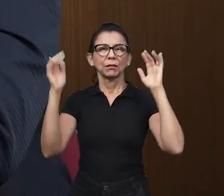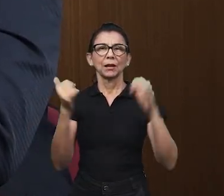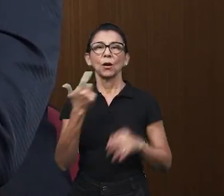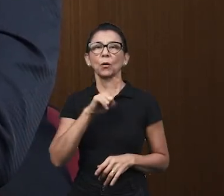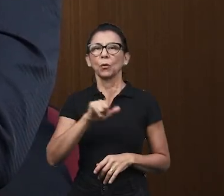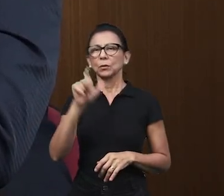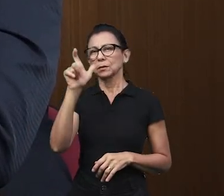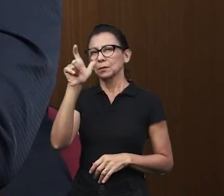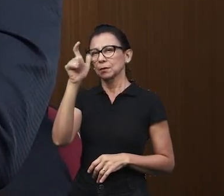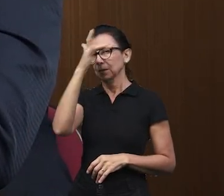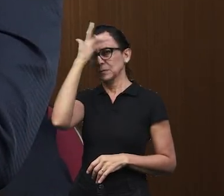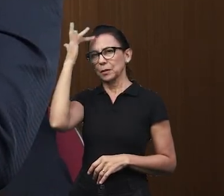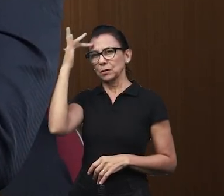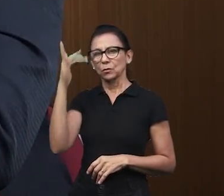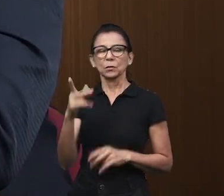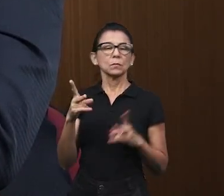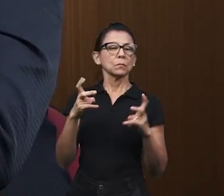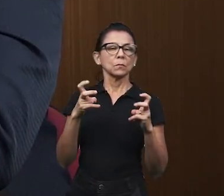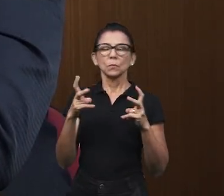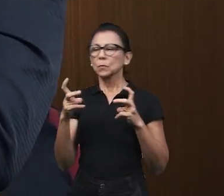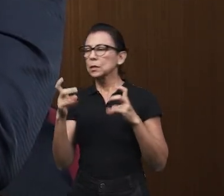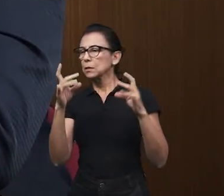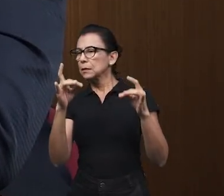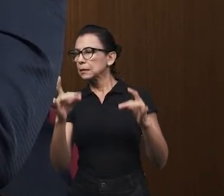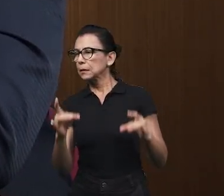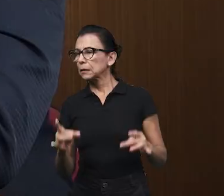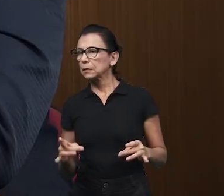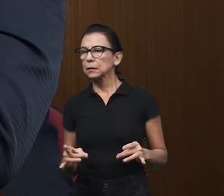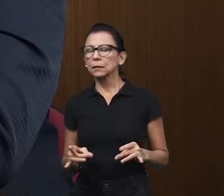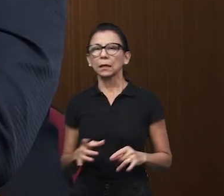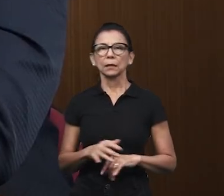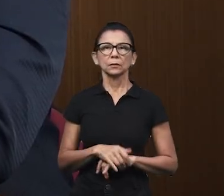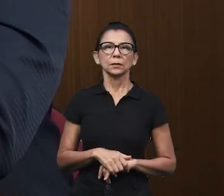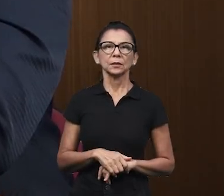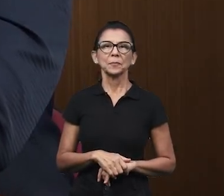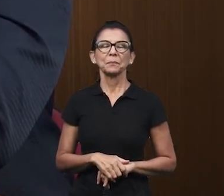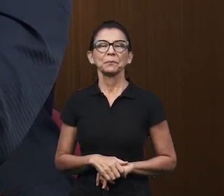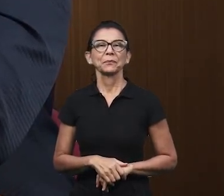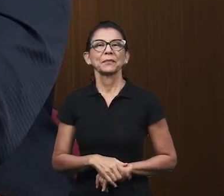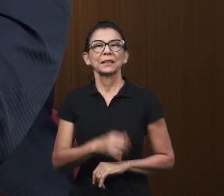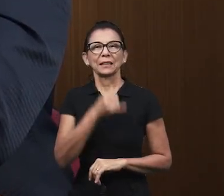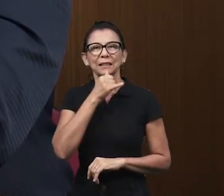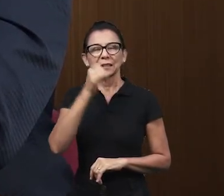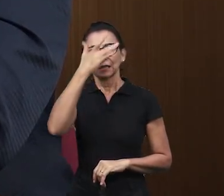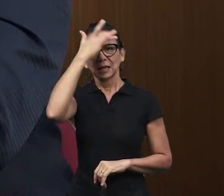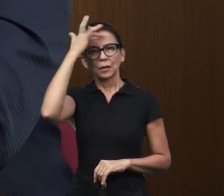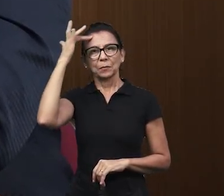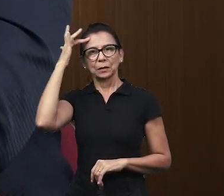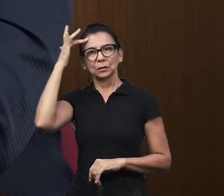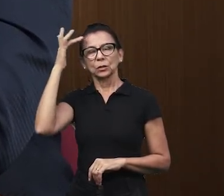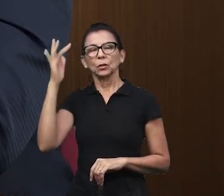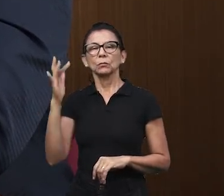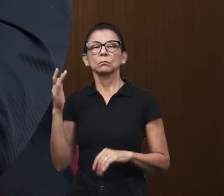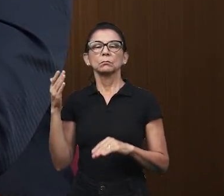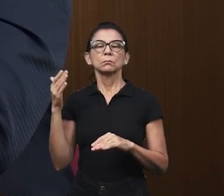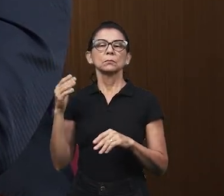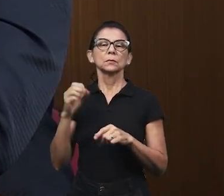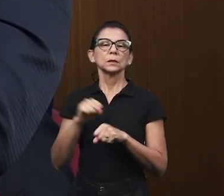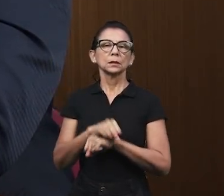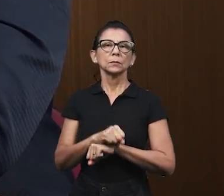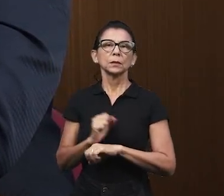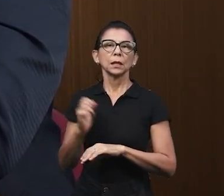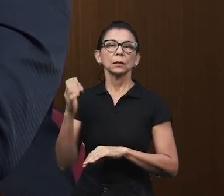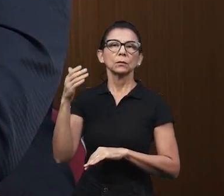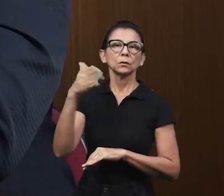mais observadoras. Mas há aspectos, você falou, a pessoa chega, quando ela senta numa cadeira para assistir a aula,